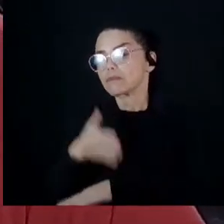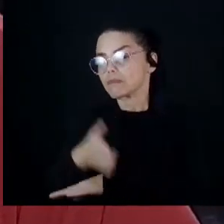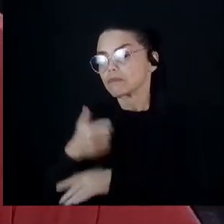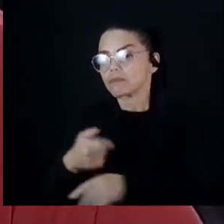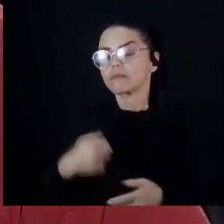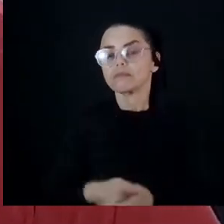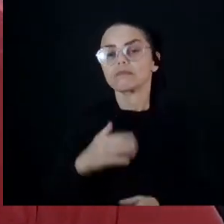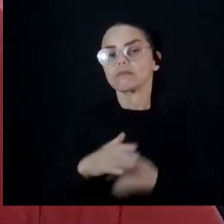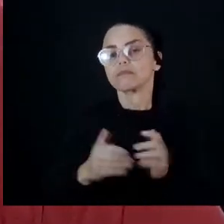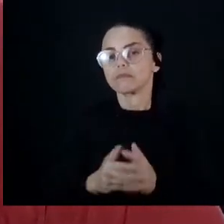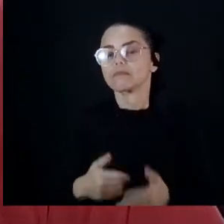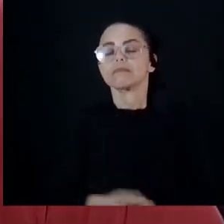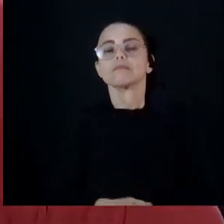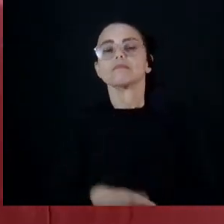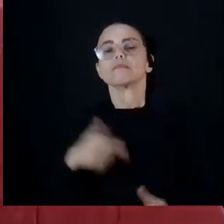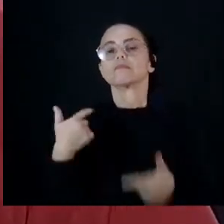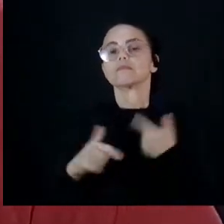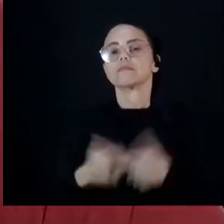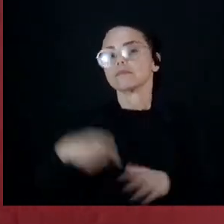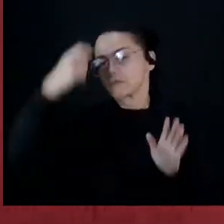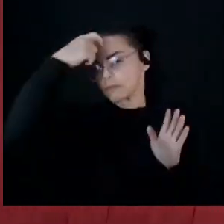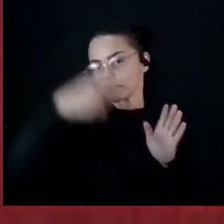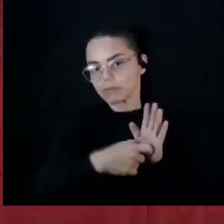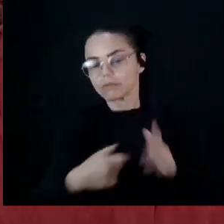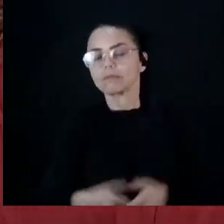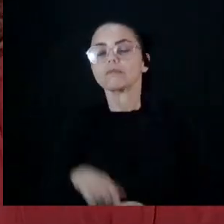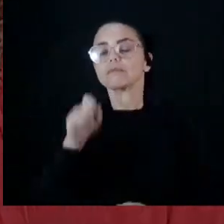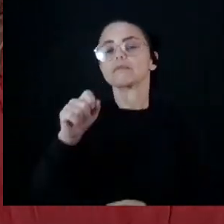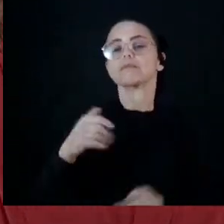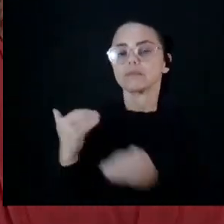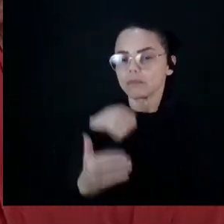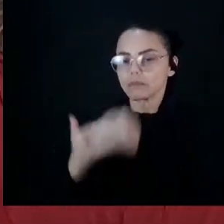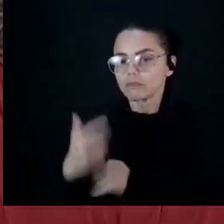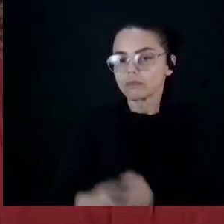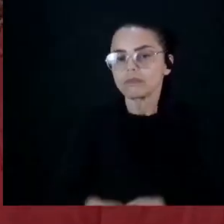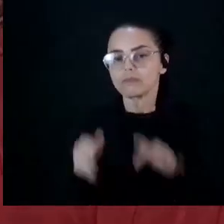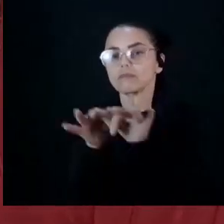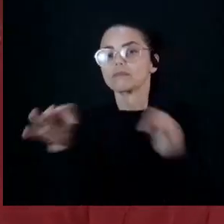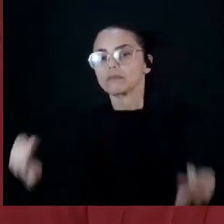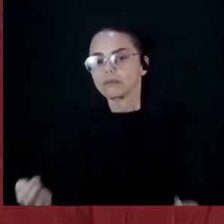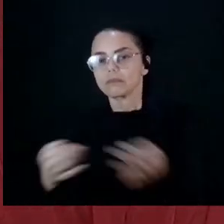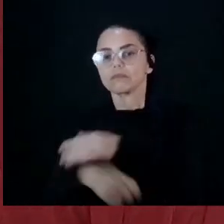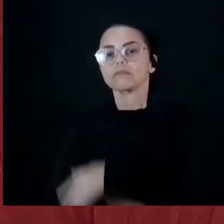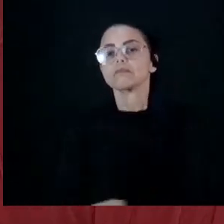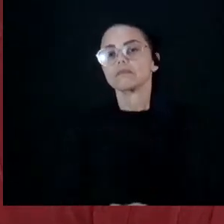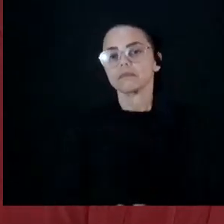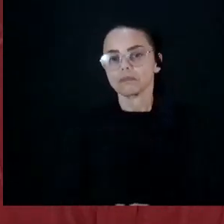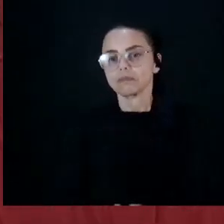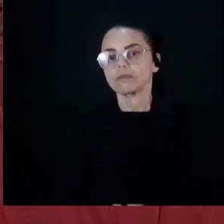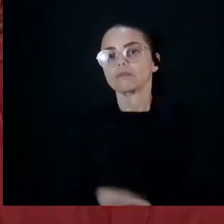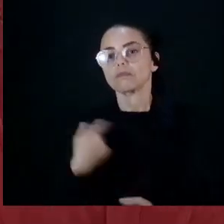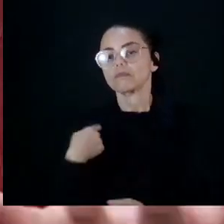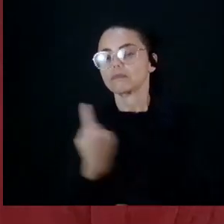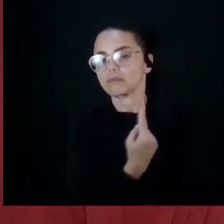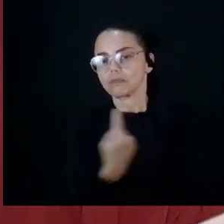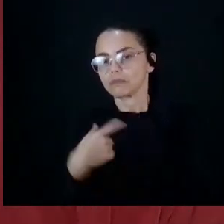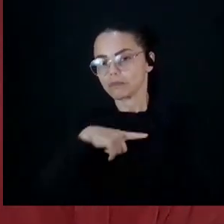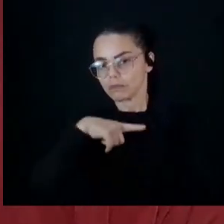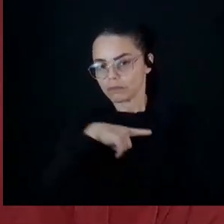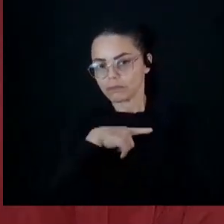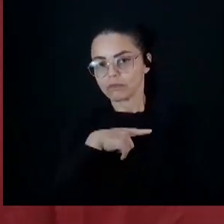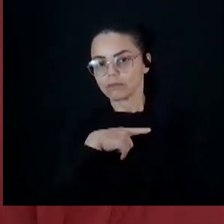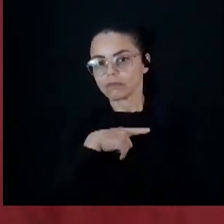movimento. Claro. O processo é simples, né? Como eu disse, nós temos um processador de